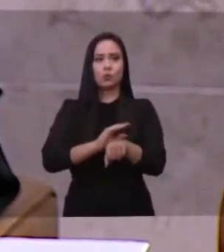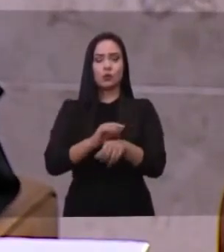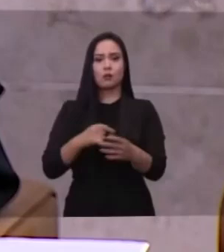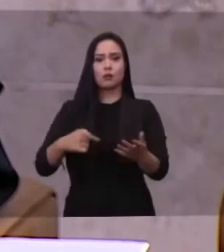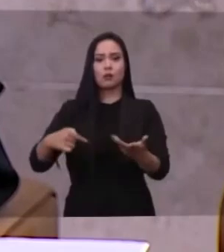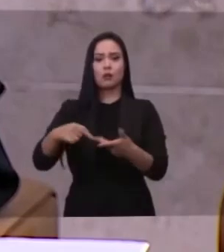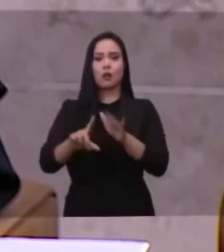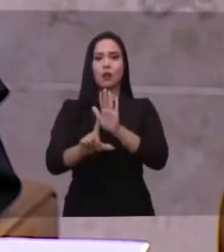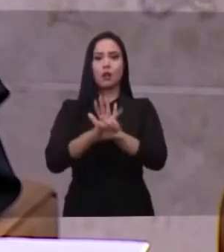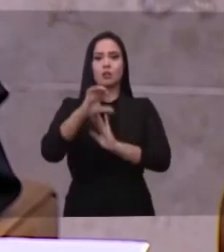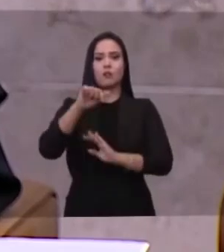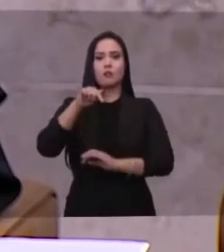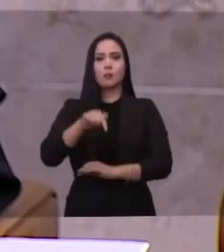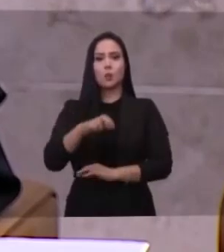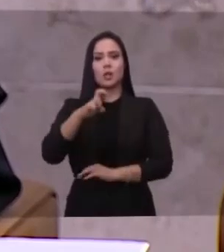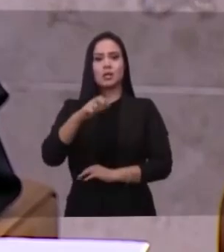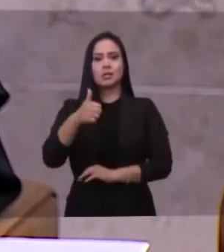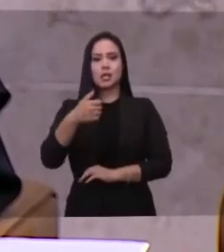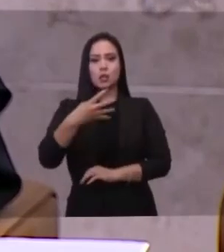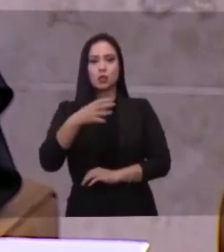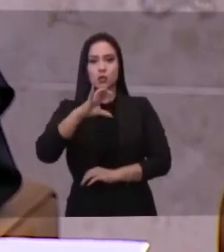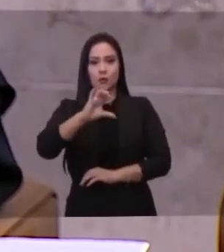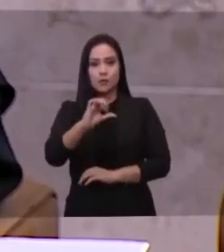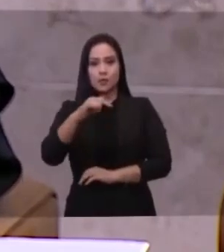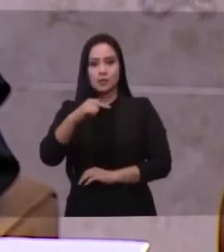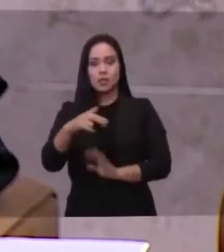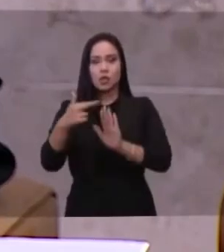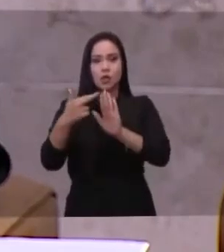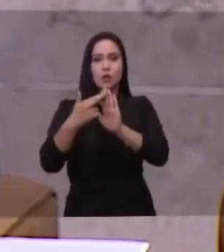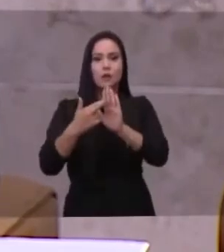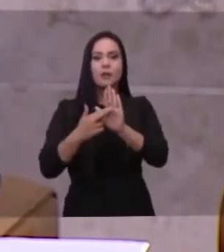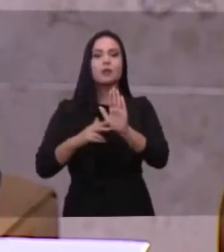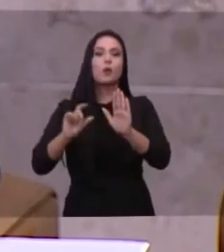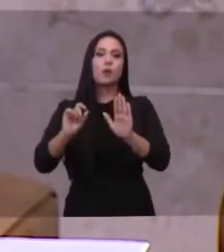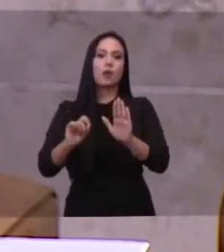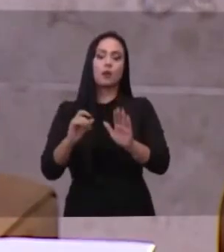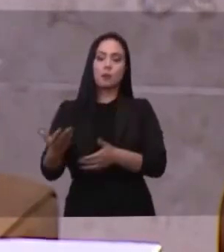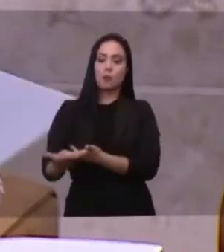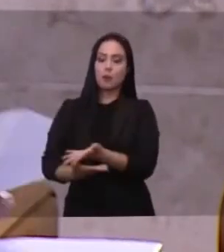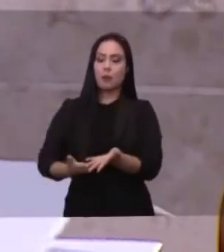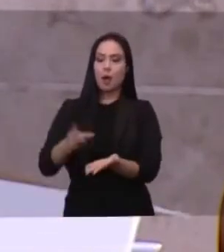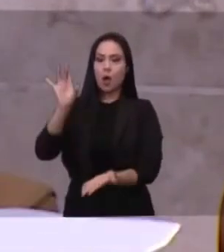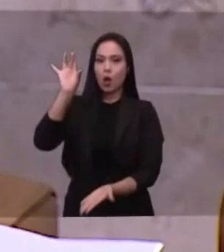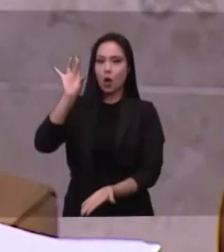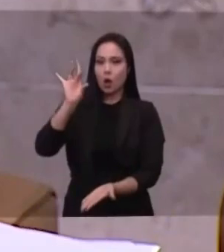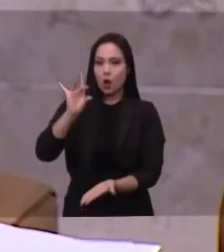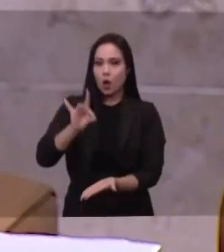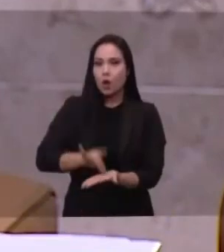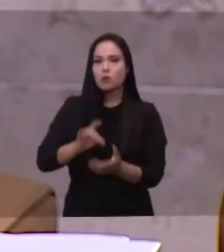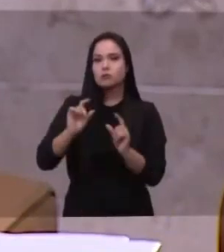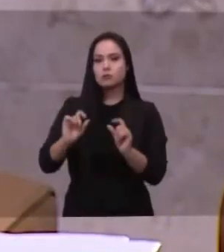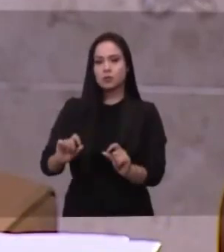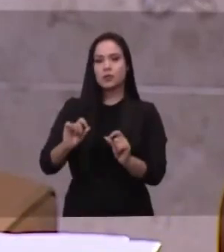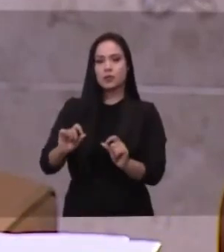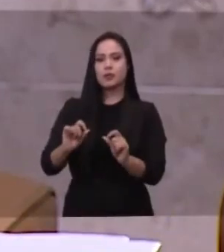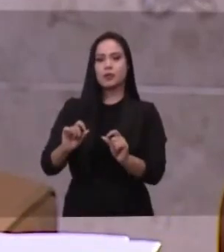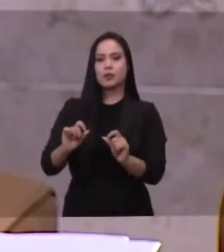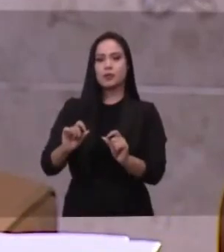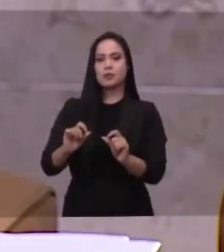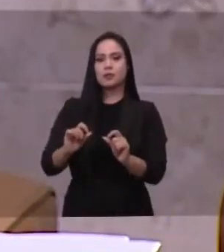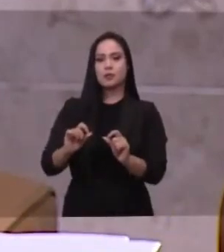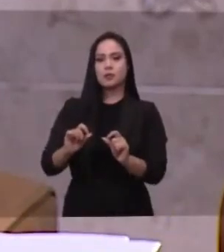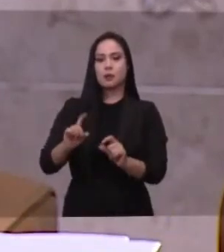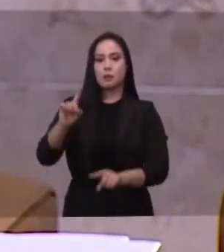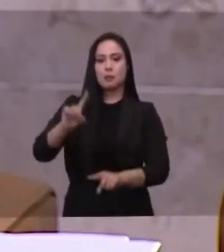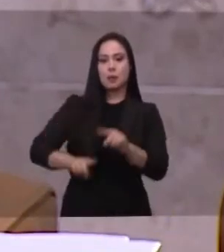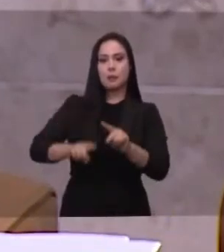de Paiva Ramos, senta-se à esquerda do ministro Luiz Roberto Barroso, na parte central da bancada. Tem pele branca, cabelos